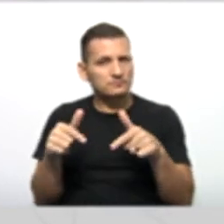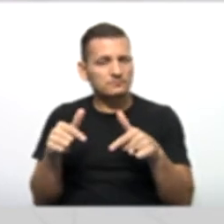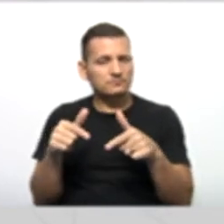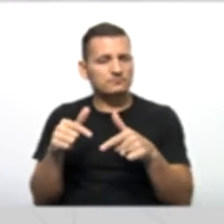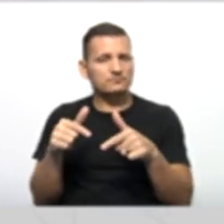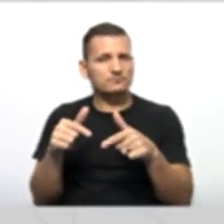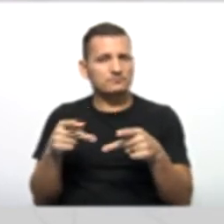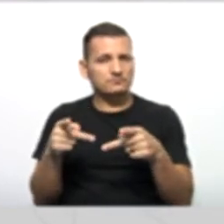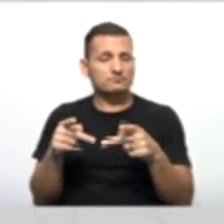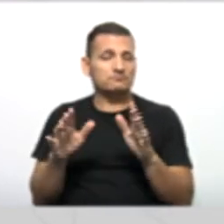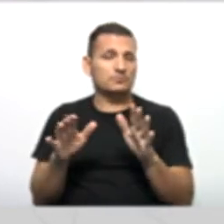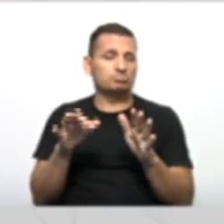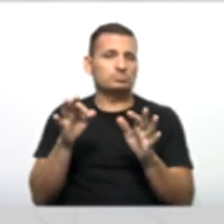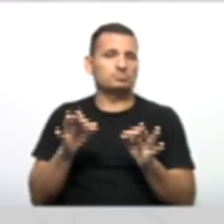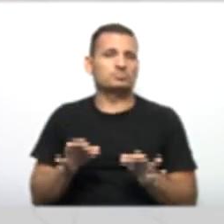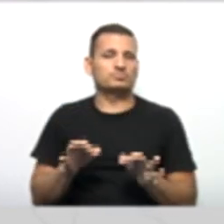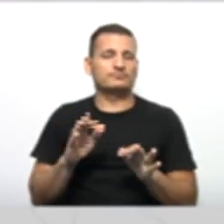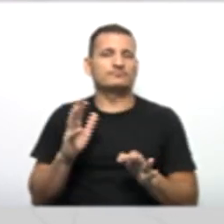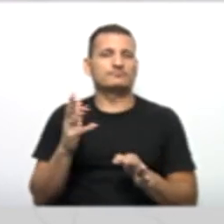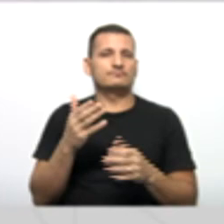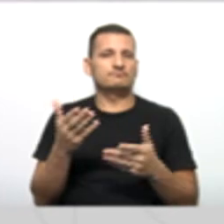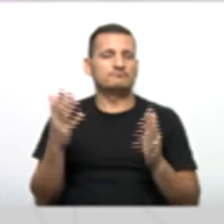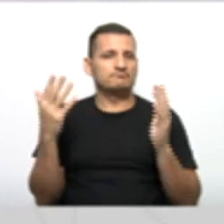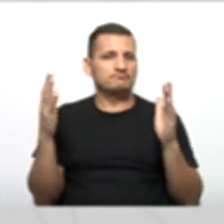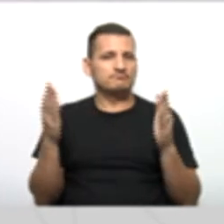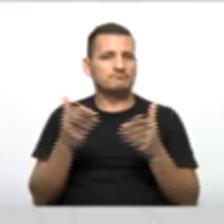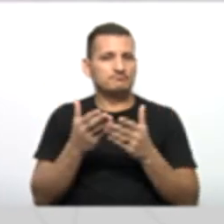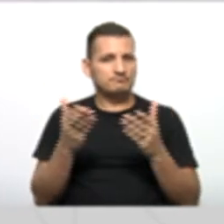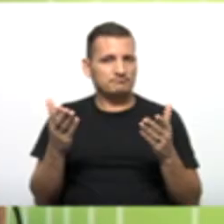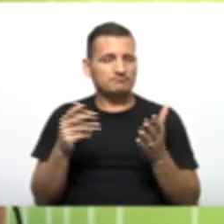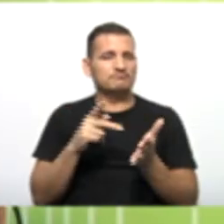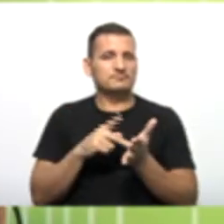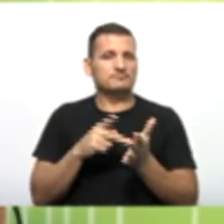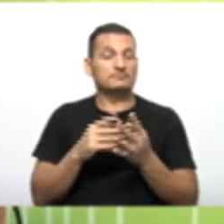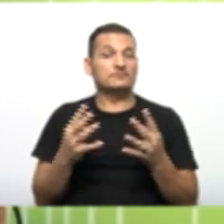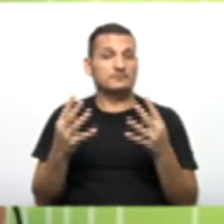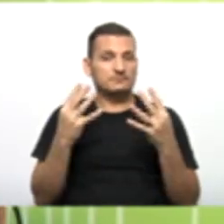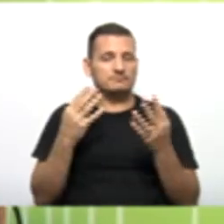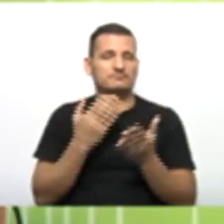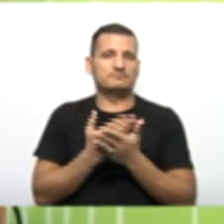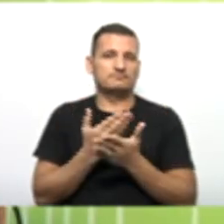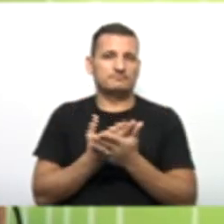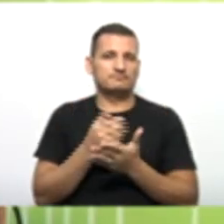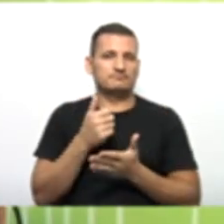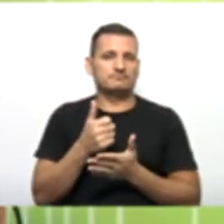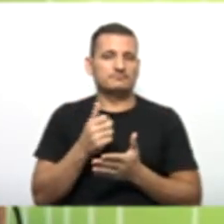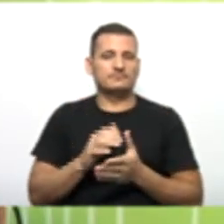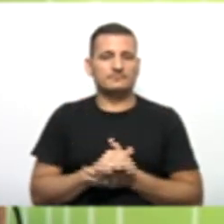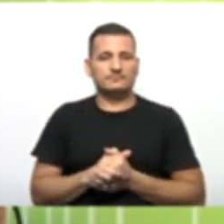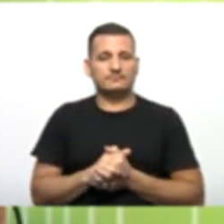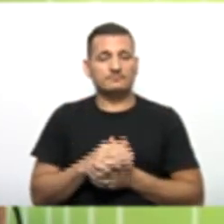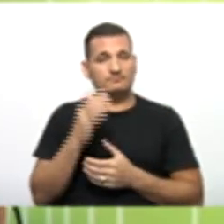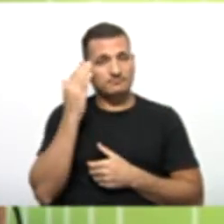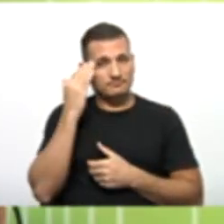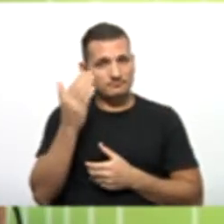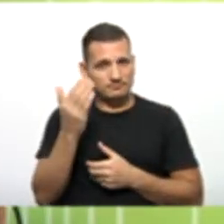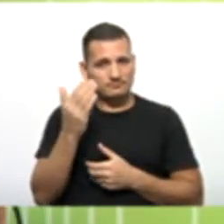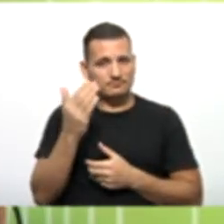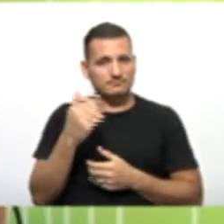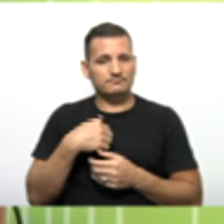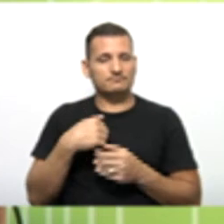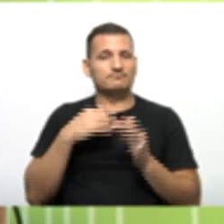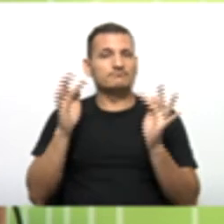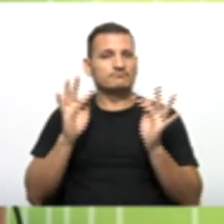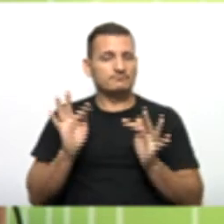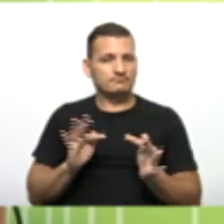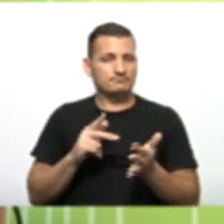Mais uma vez está todo mundo correto aí. Gente, parabéns para vocês. Vocês realmente prestaram atenção na aula, né? Muito obrigado. Eu fico muito